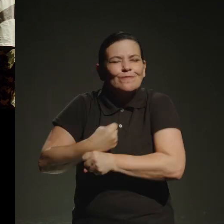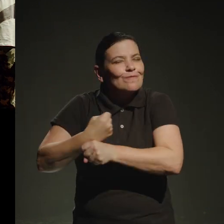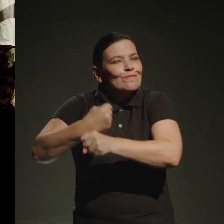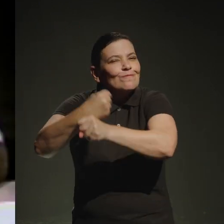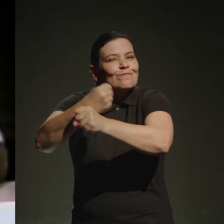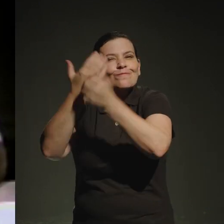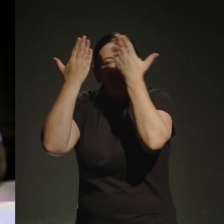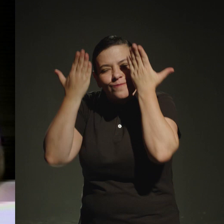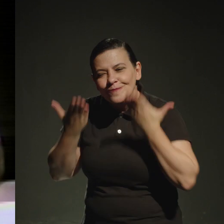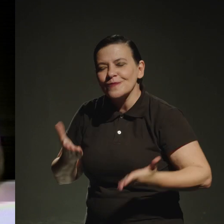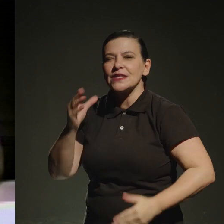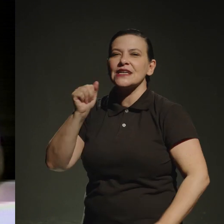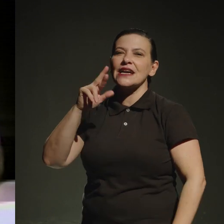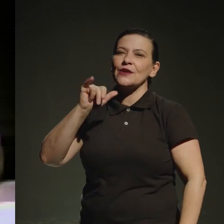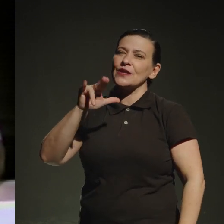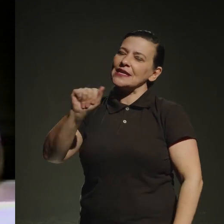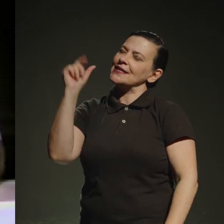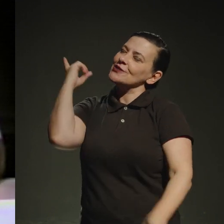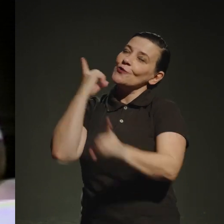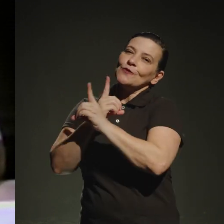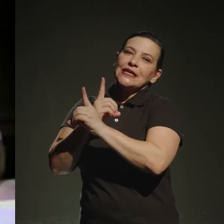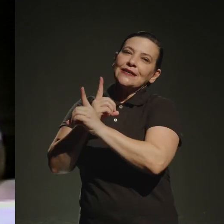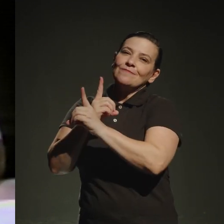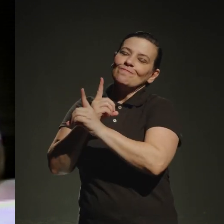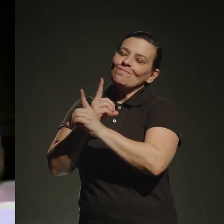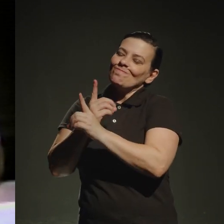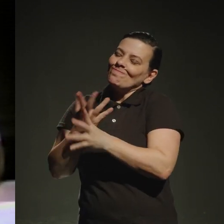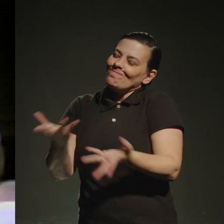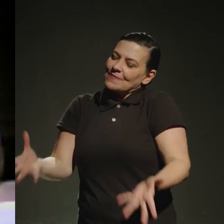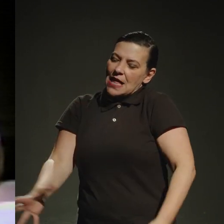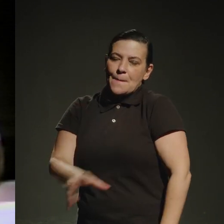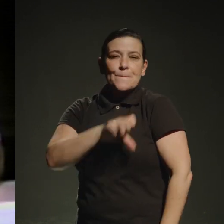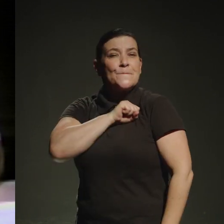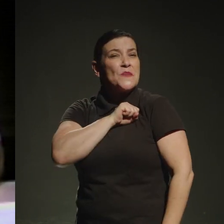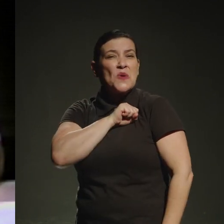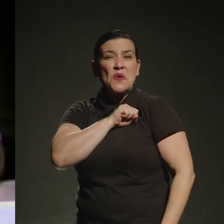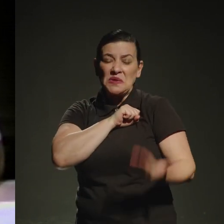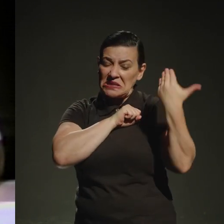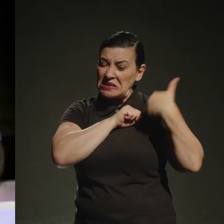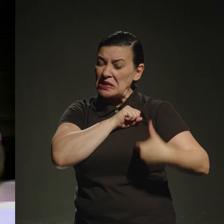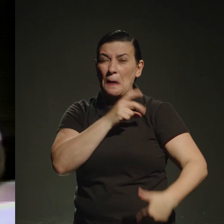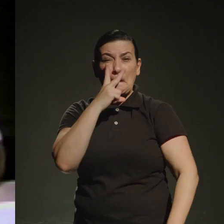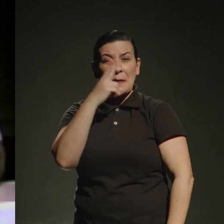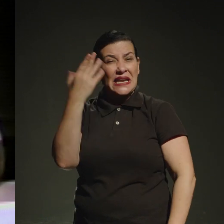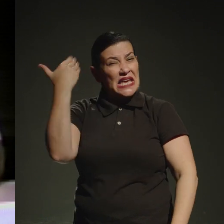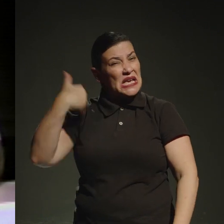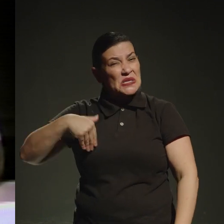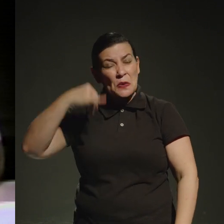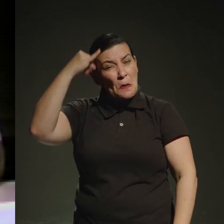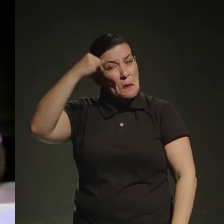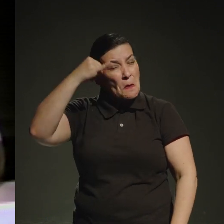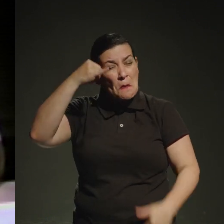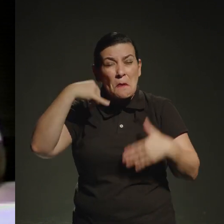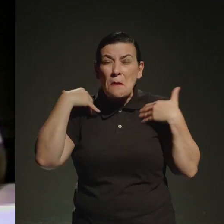tapado. Subitamente, Miguel se recompõe. Pega um chale ou mantilha espanhola, beija, aperta contra o coração e